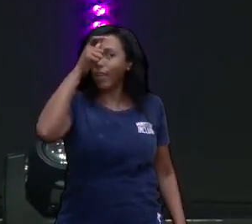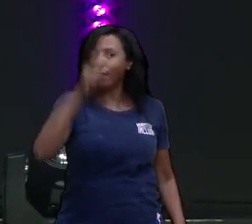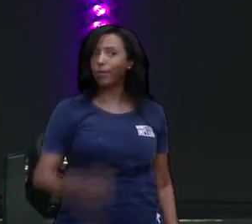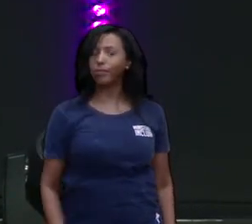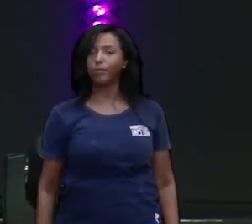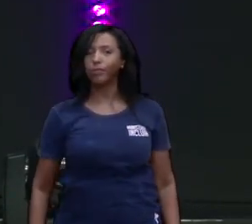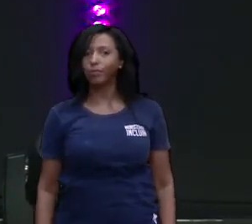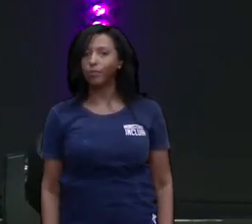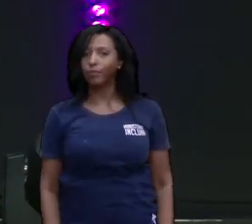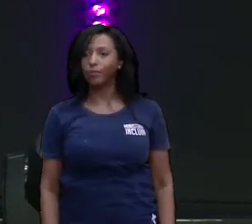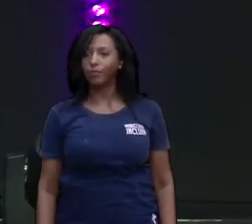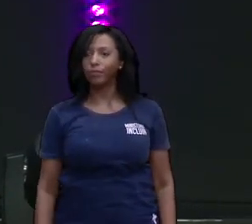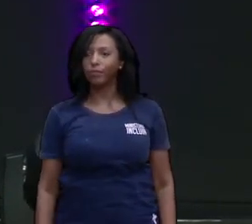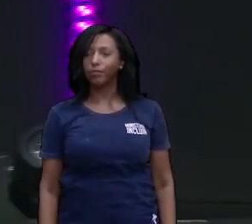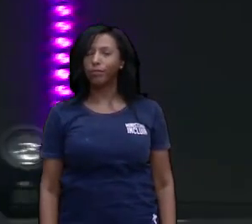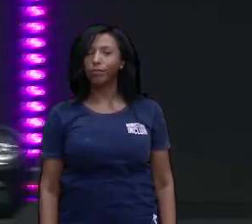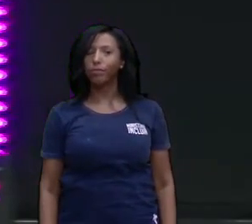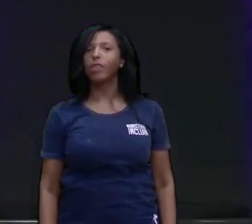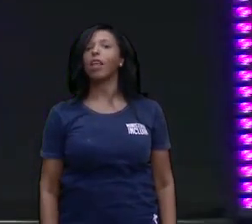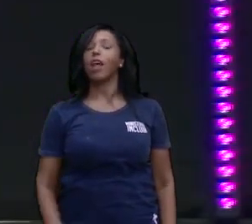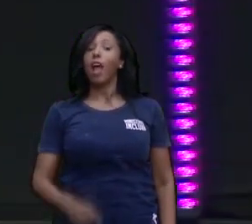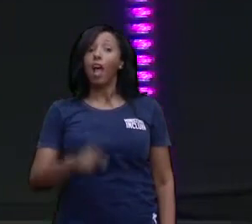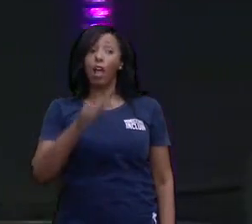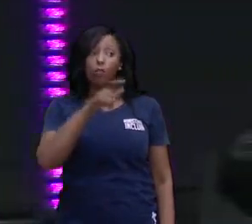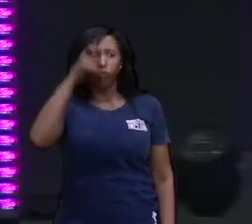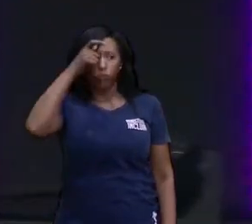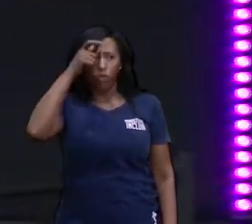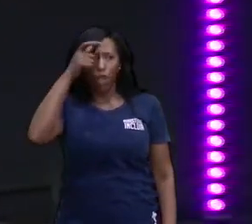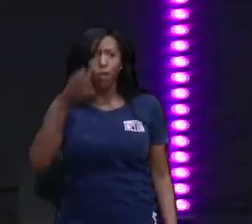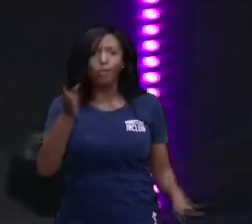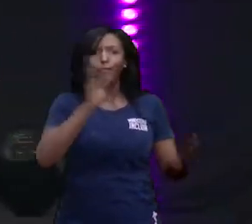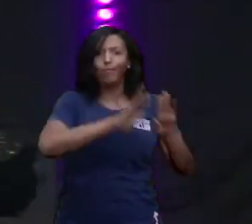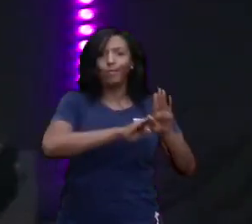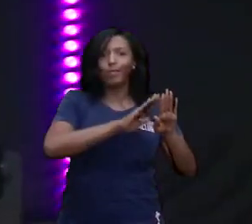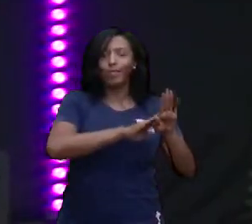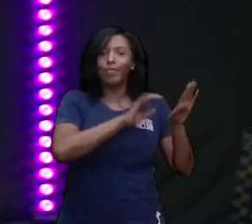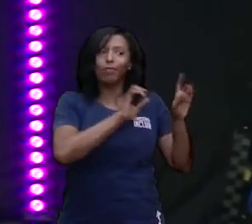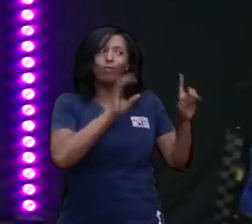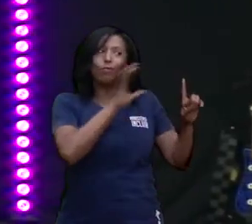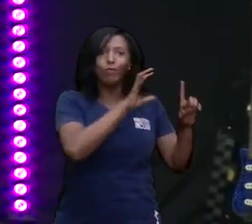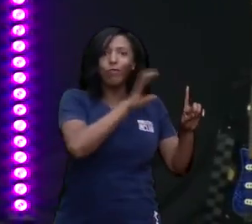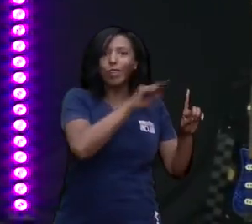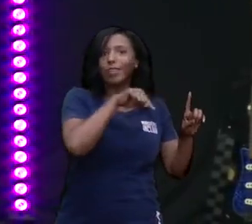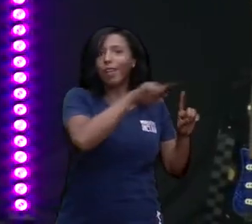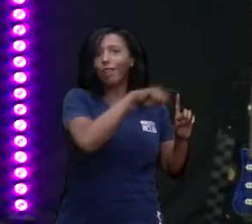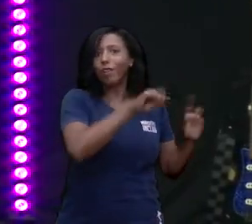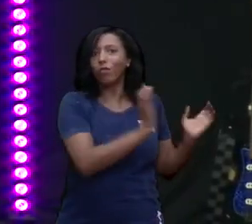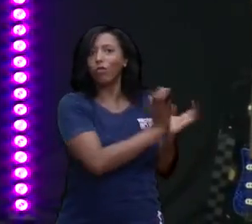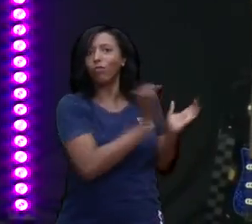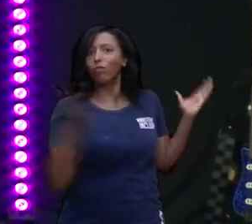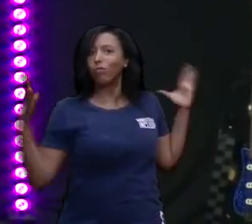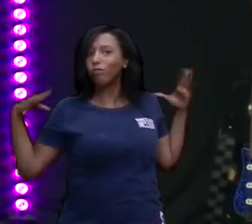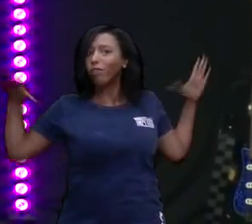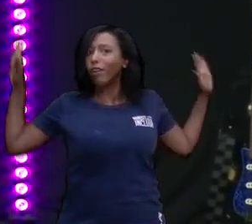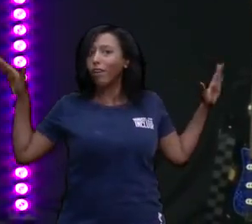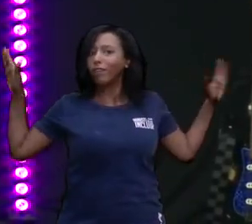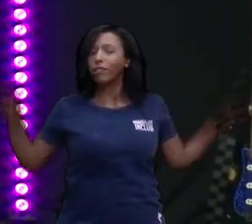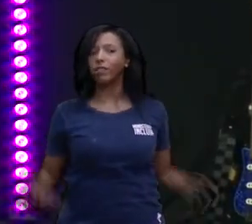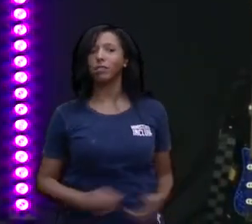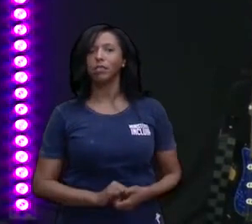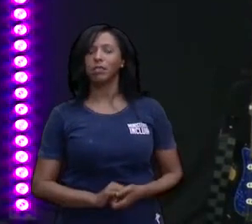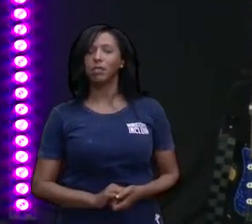e nós estamos um não acredito mano esse negócio de demônio não não e não e